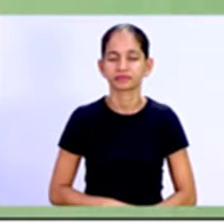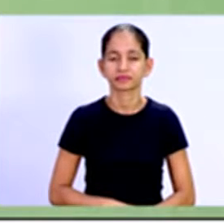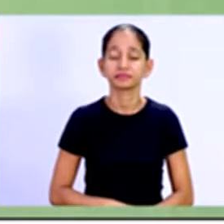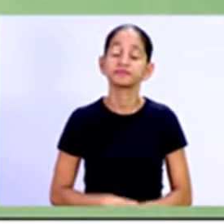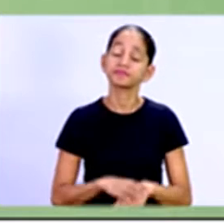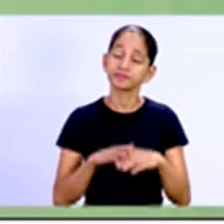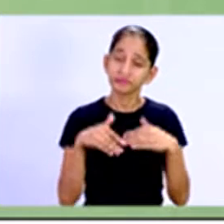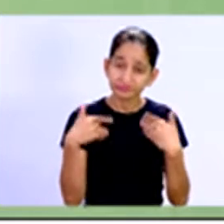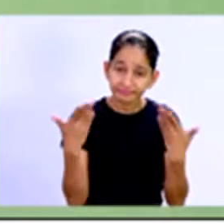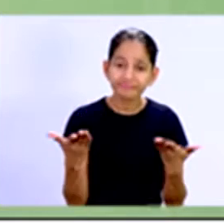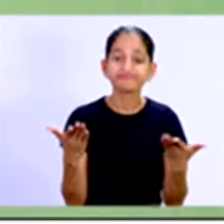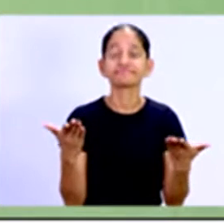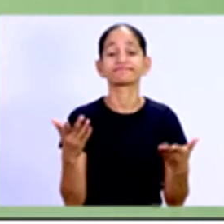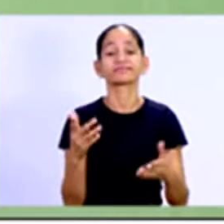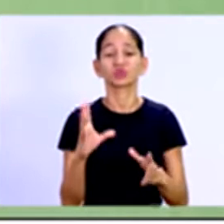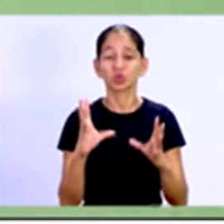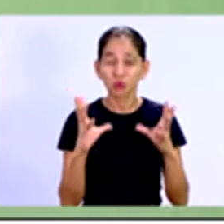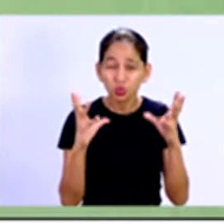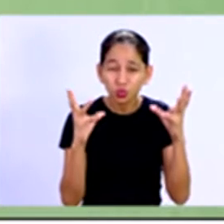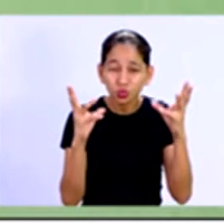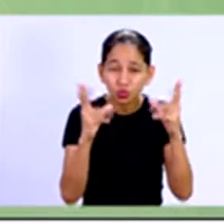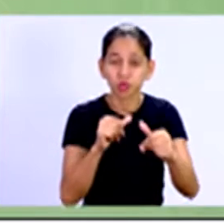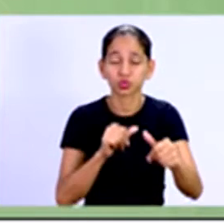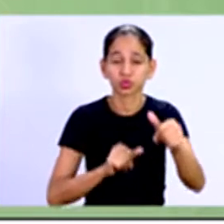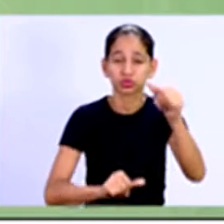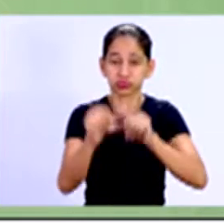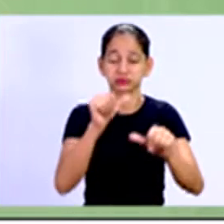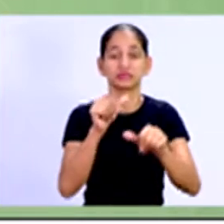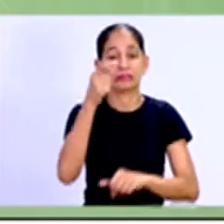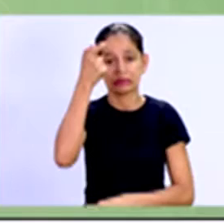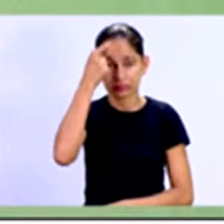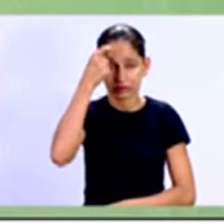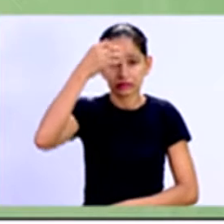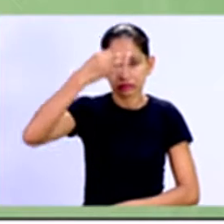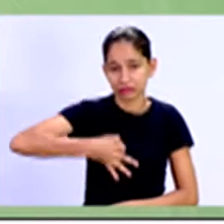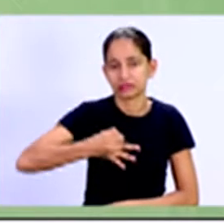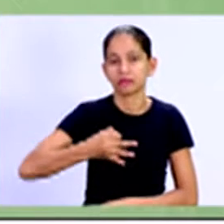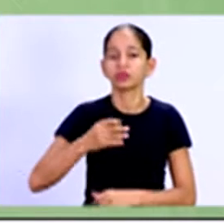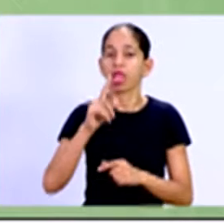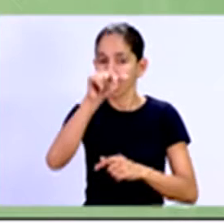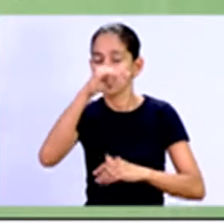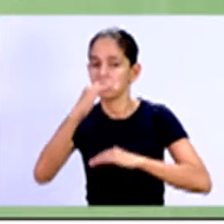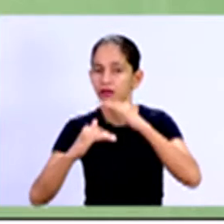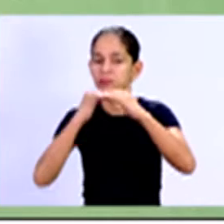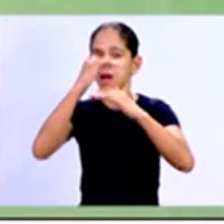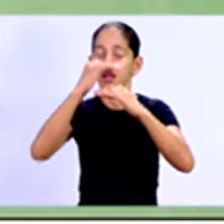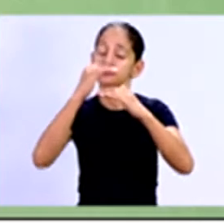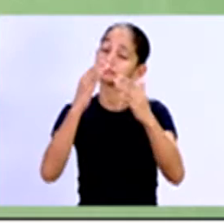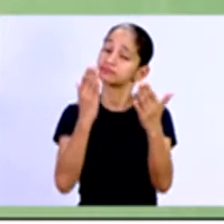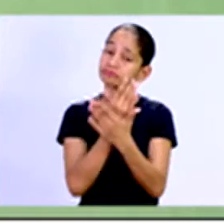Bem, nem toda mudança moral equivale a um progresso moral, né? Então